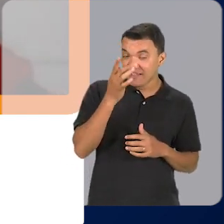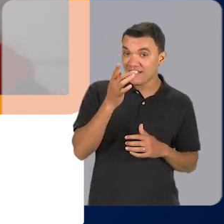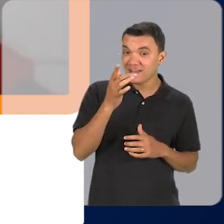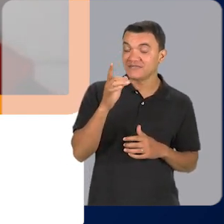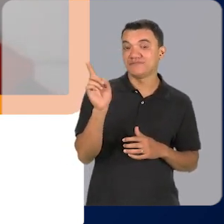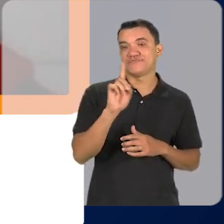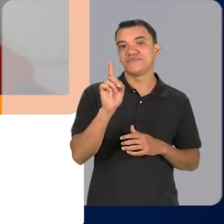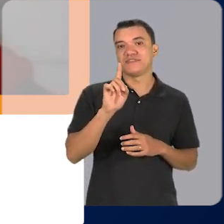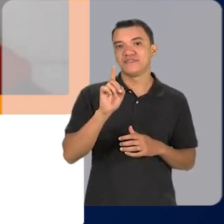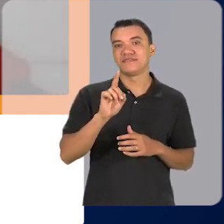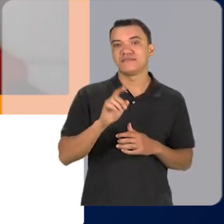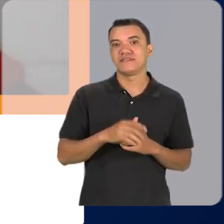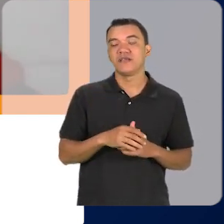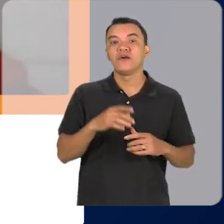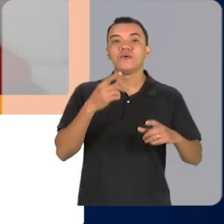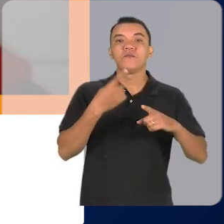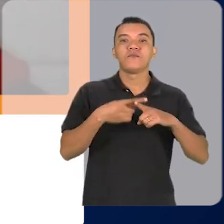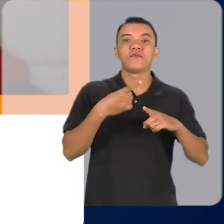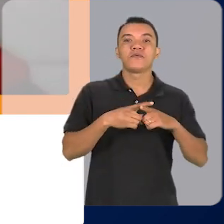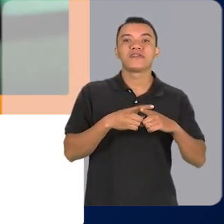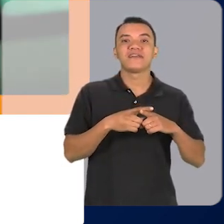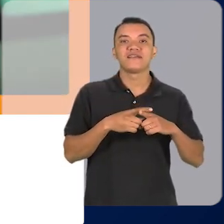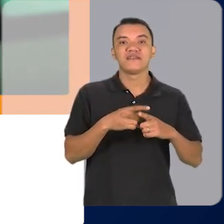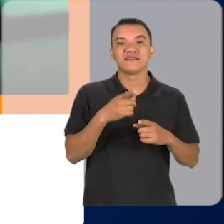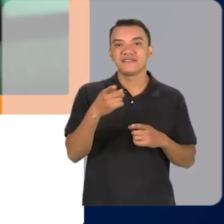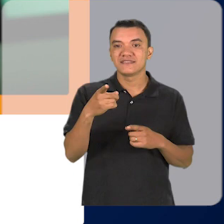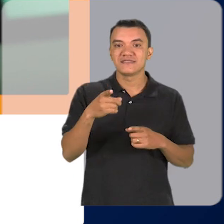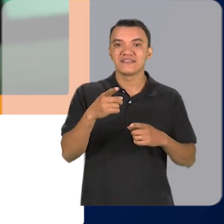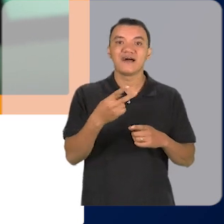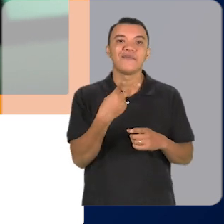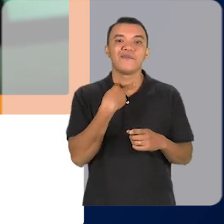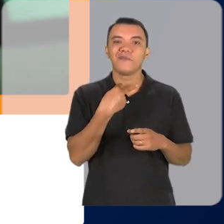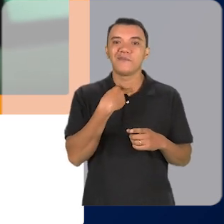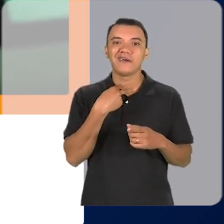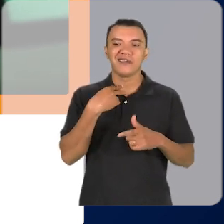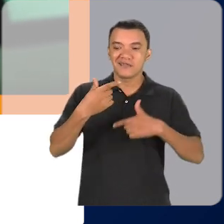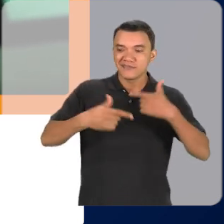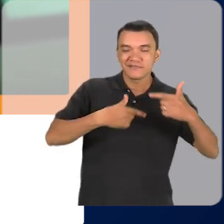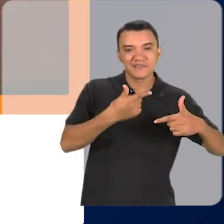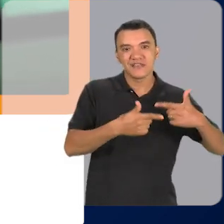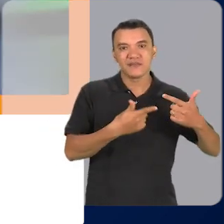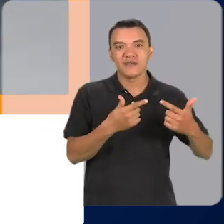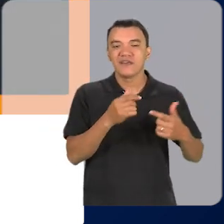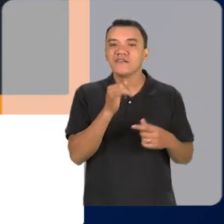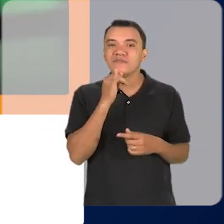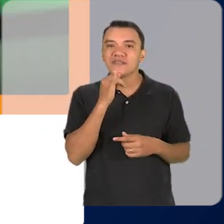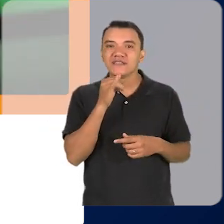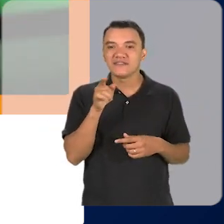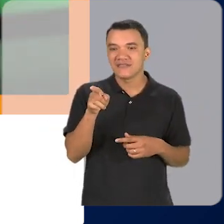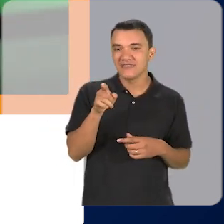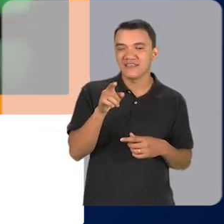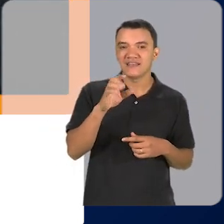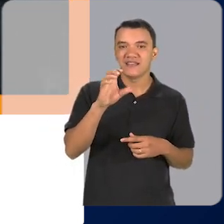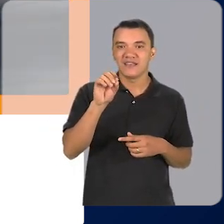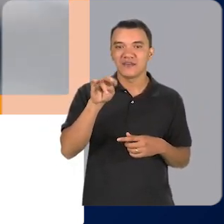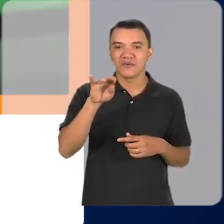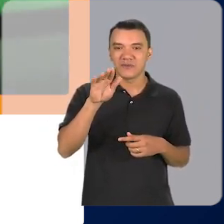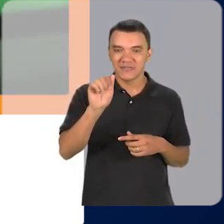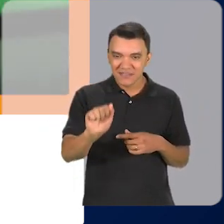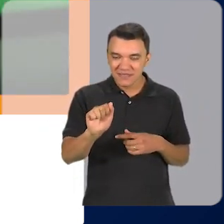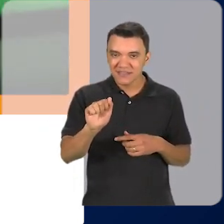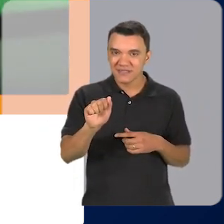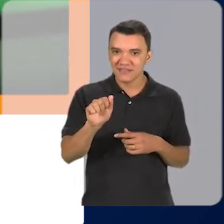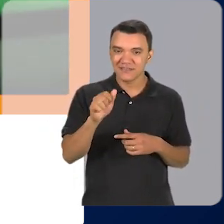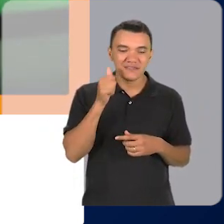por conta da agenda deles. Por exemplo, Dona Corina, no início da pesquisa, a Dona Corina tinha uma